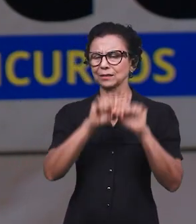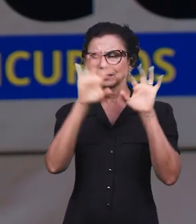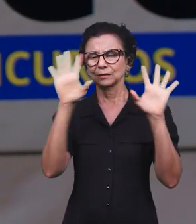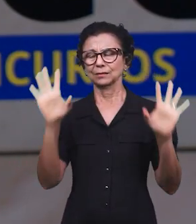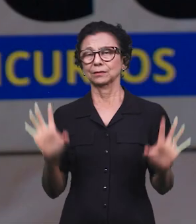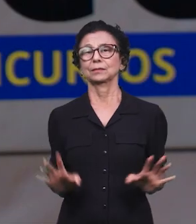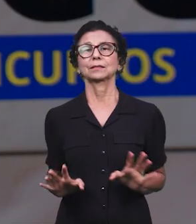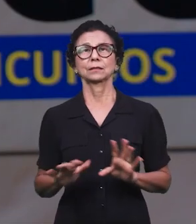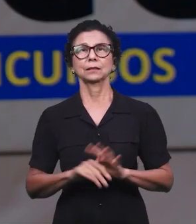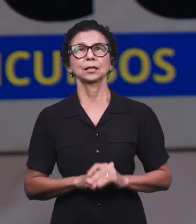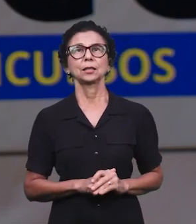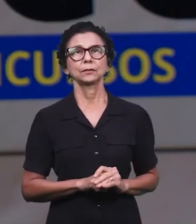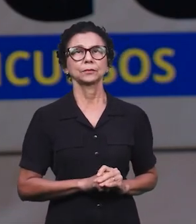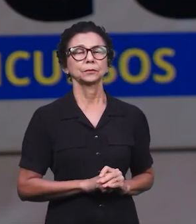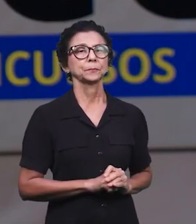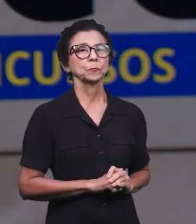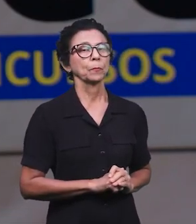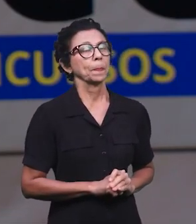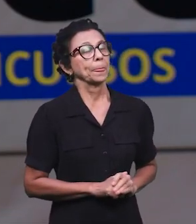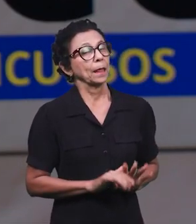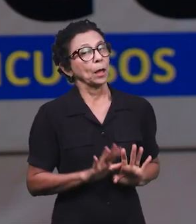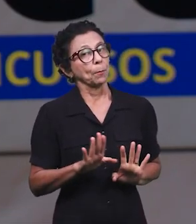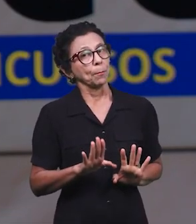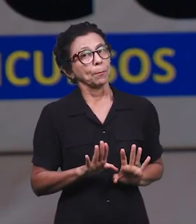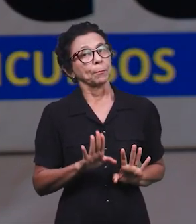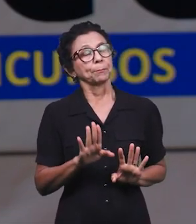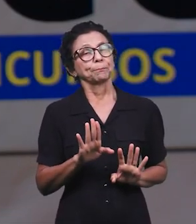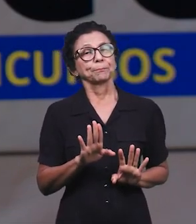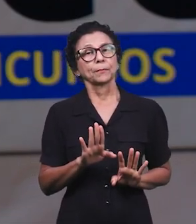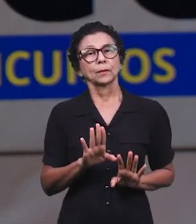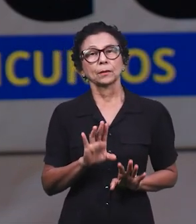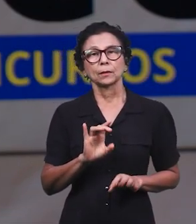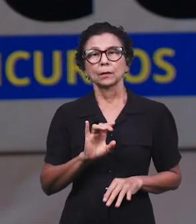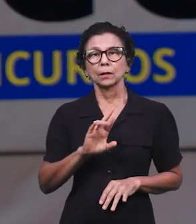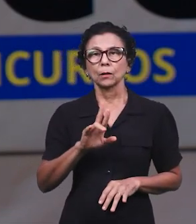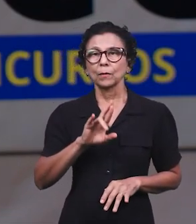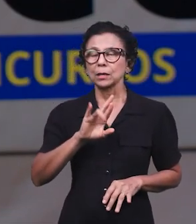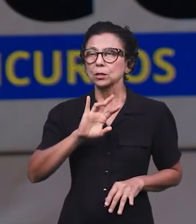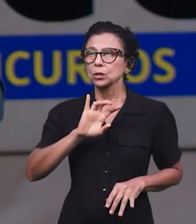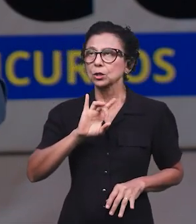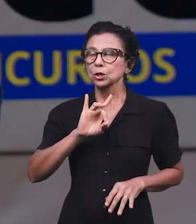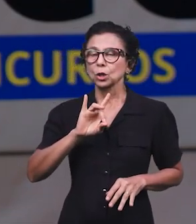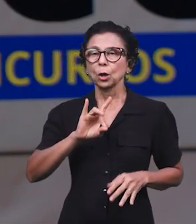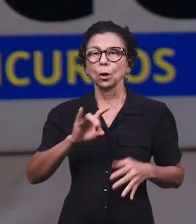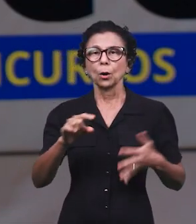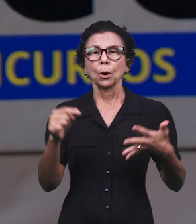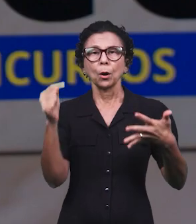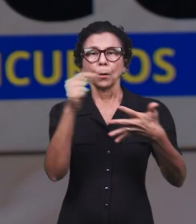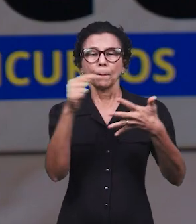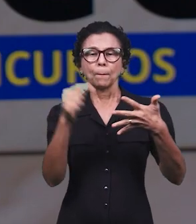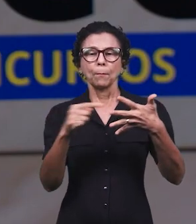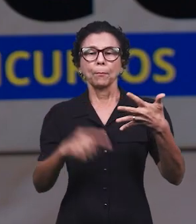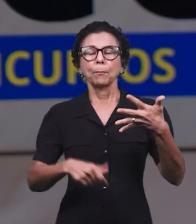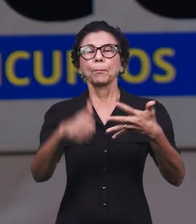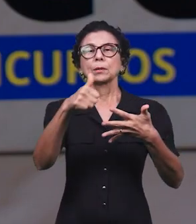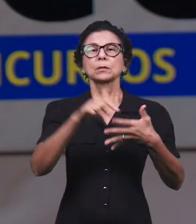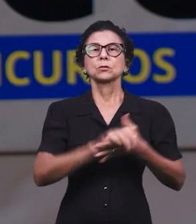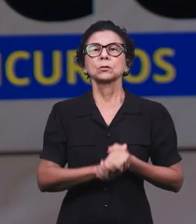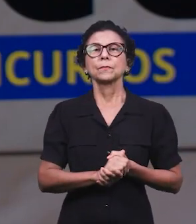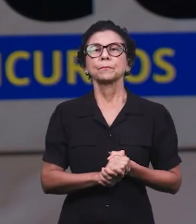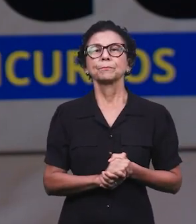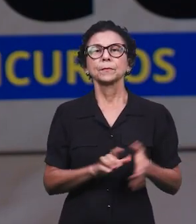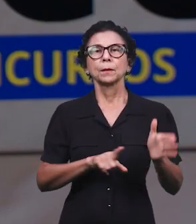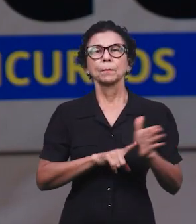ver aqui que não são só vantagens, tá bom? Mas nesse ponto aqui, eu queria ouvir a sua opinião. O que é mais fácil para você?